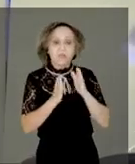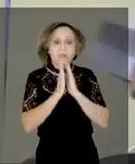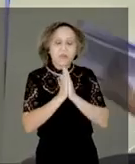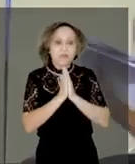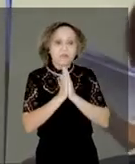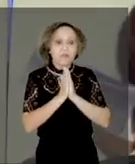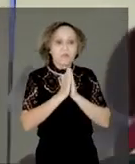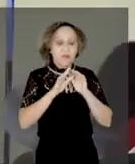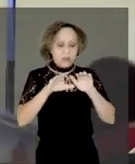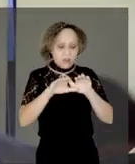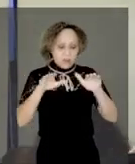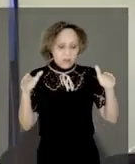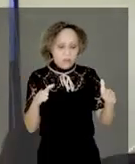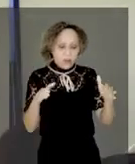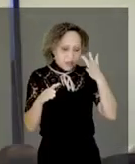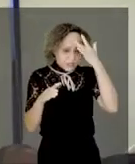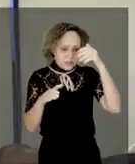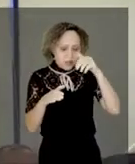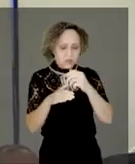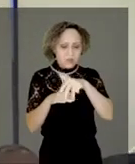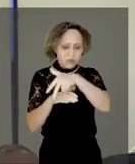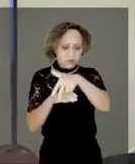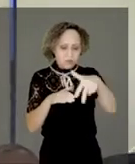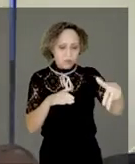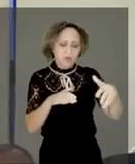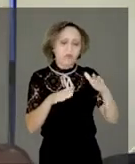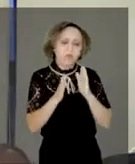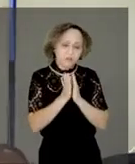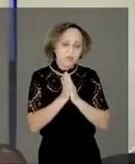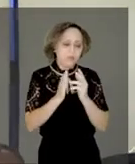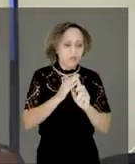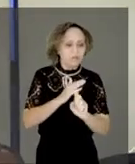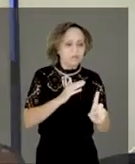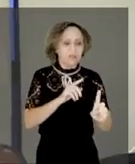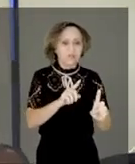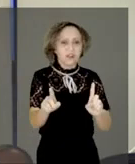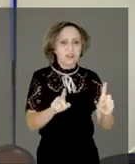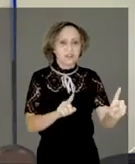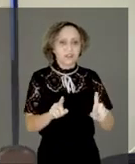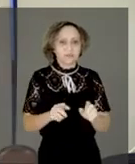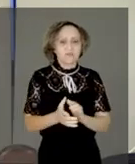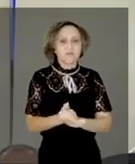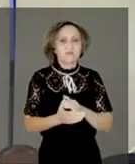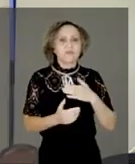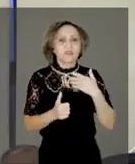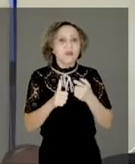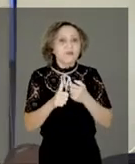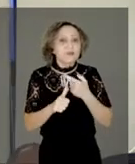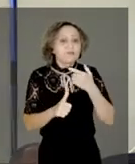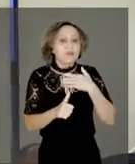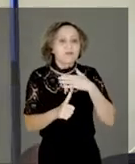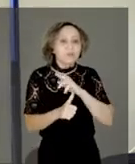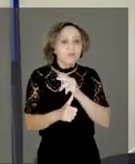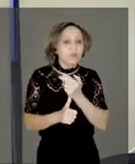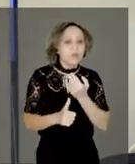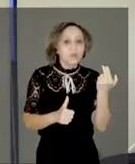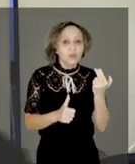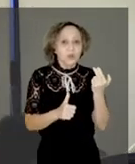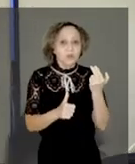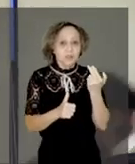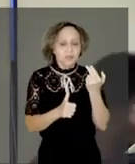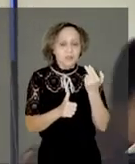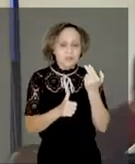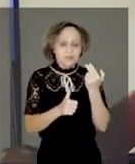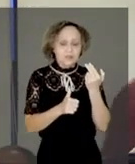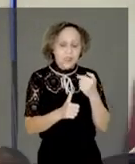secretário-geral desse sindicato. Eu quero, primeiramente, dizer boa noite a todos e a todas. E quero